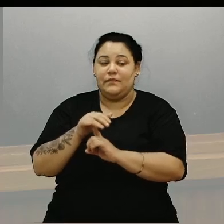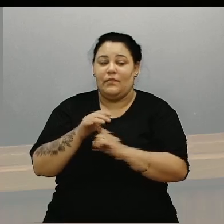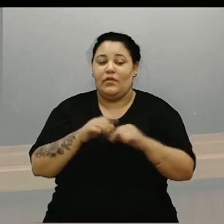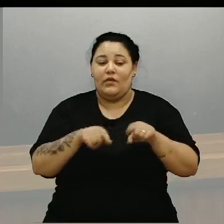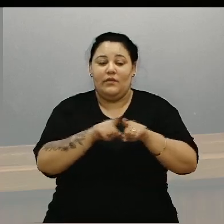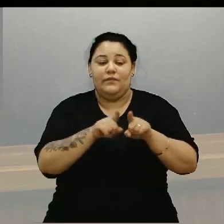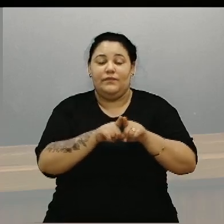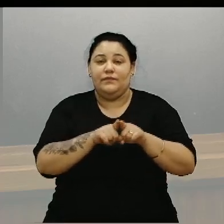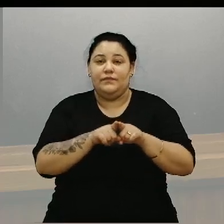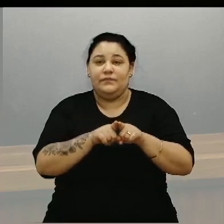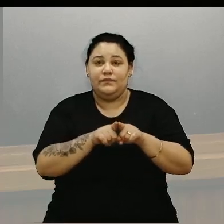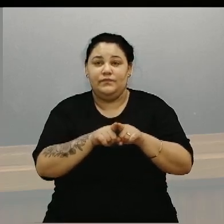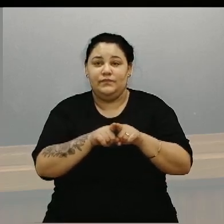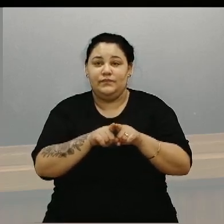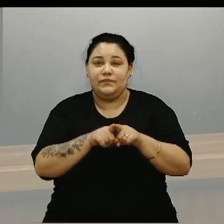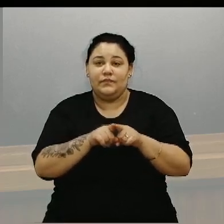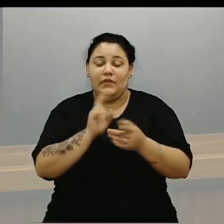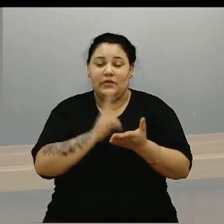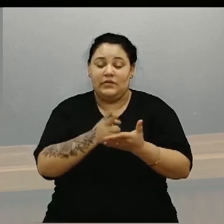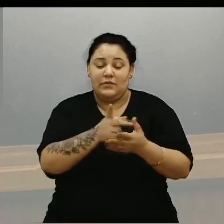Ordovaz, ali na sala